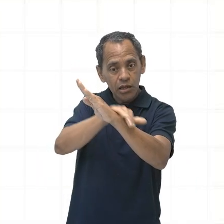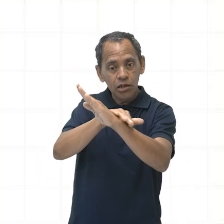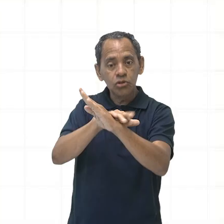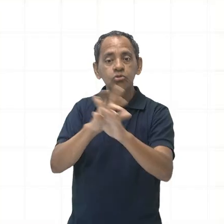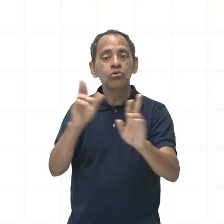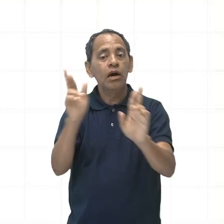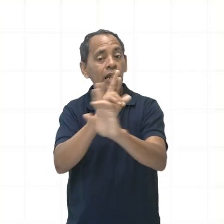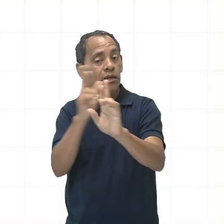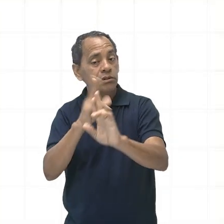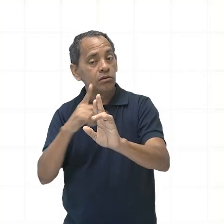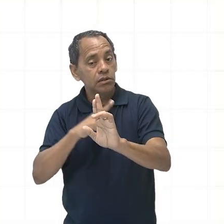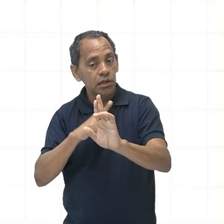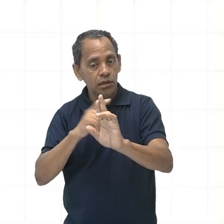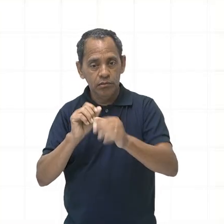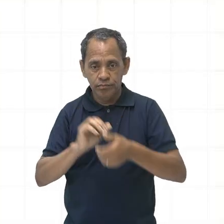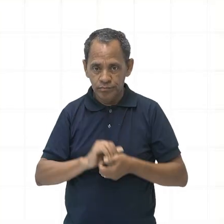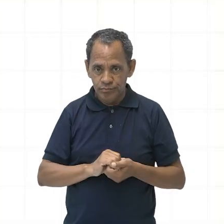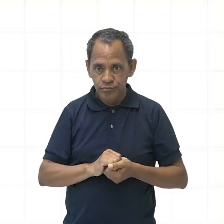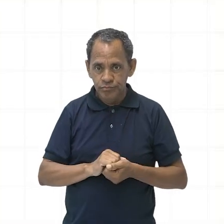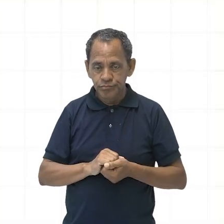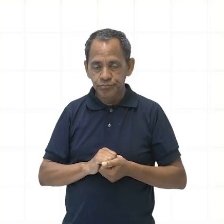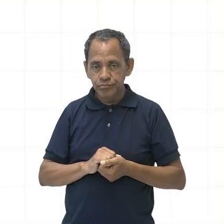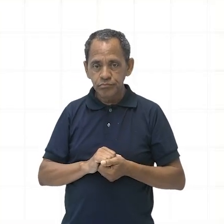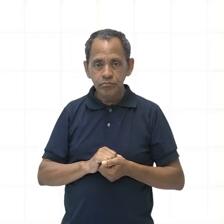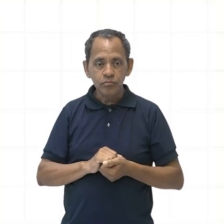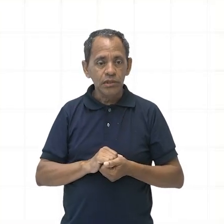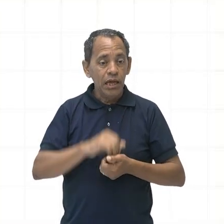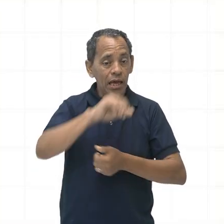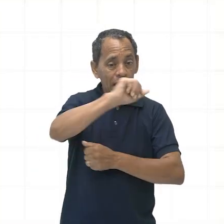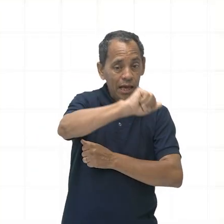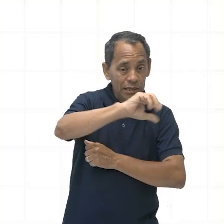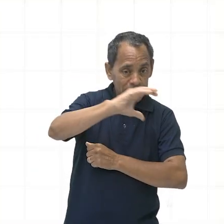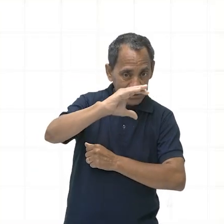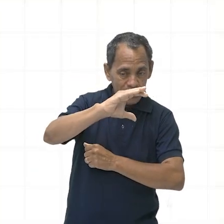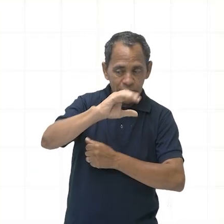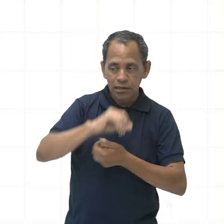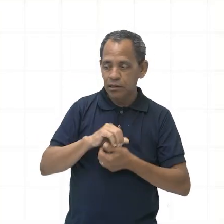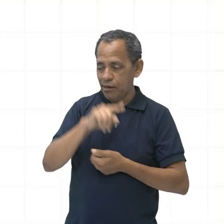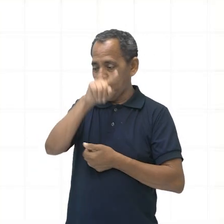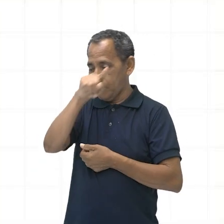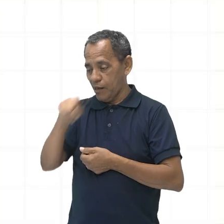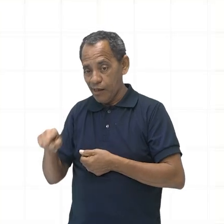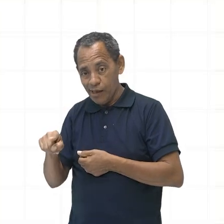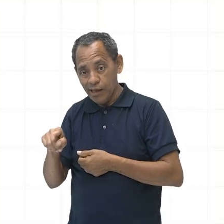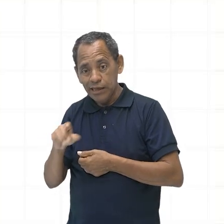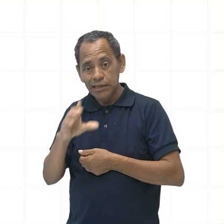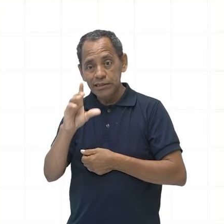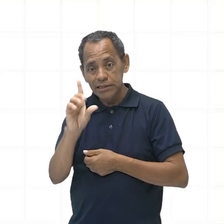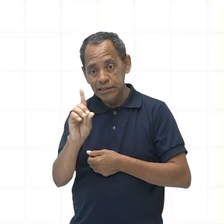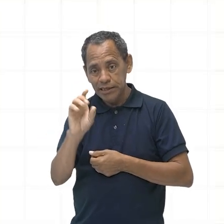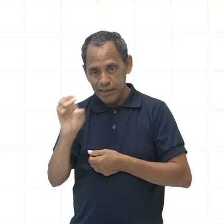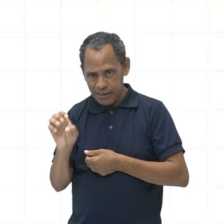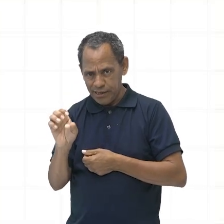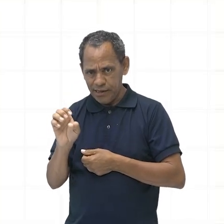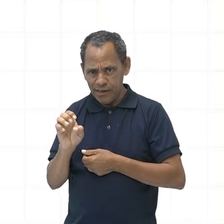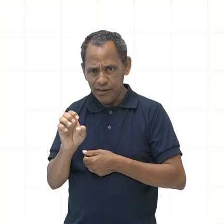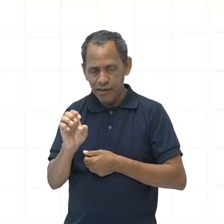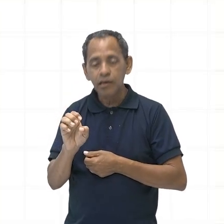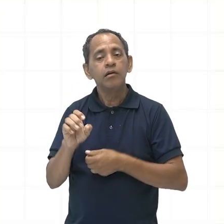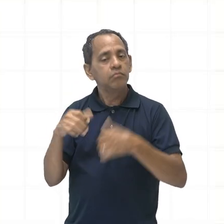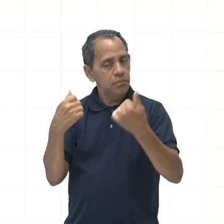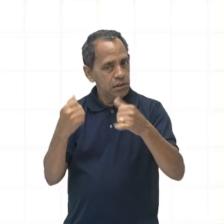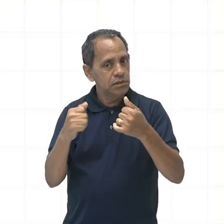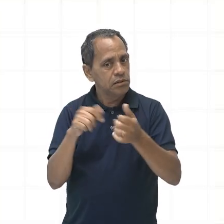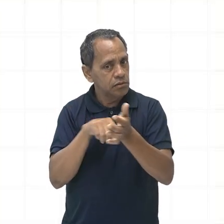se esse lado AC é correspondente a esse lado DE, aqui de baixo? É isso que a gente